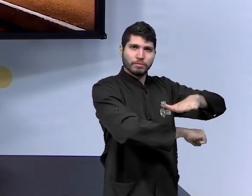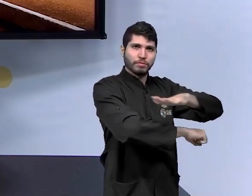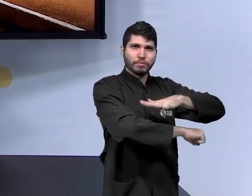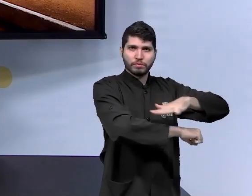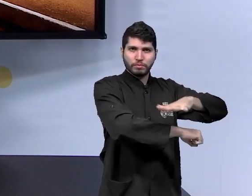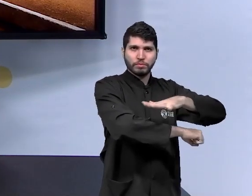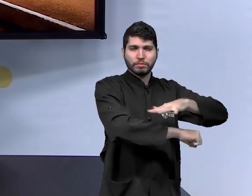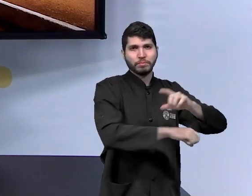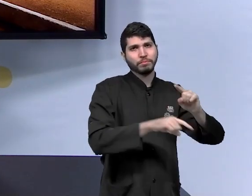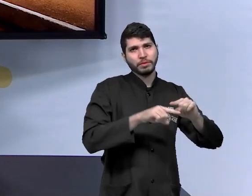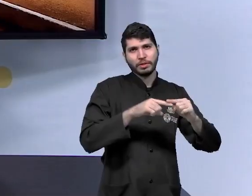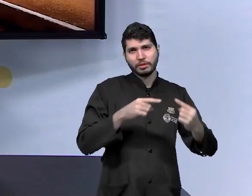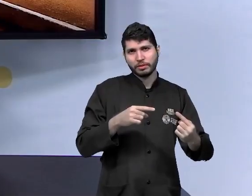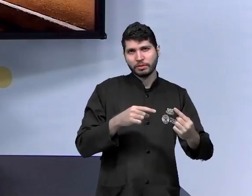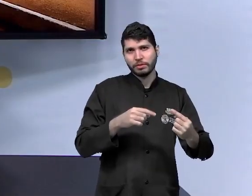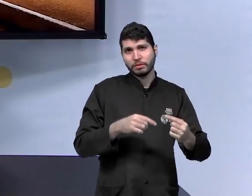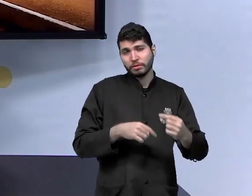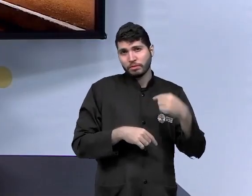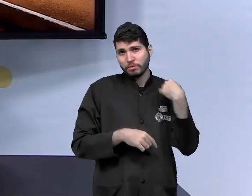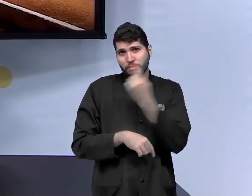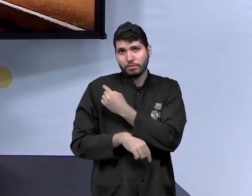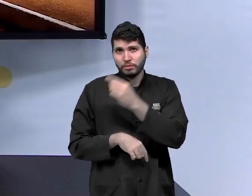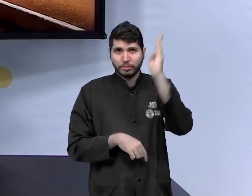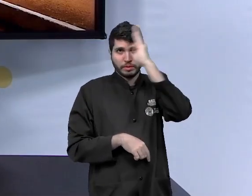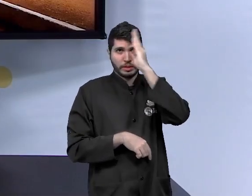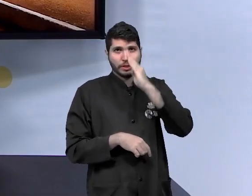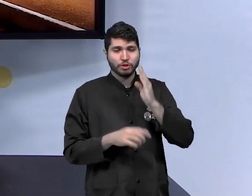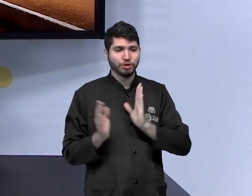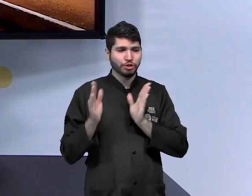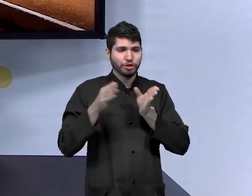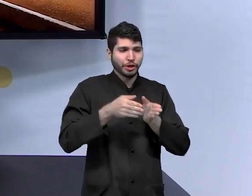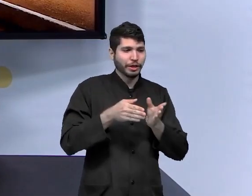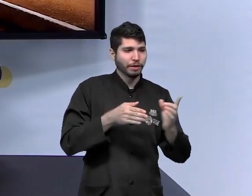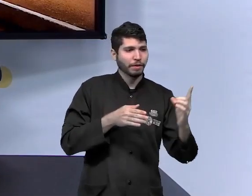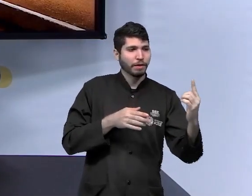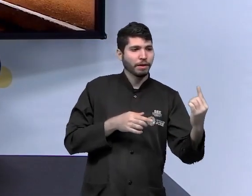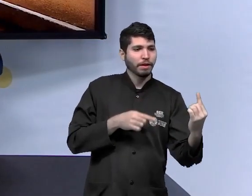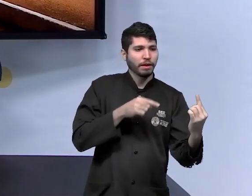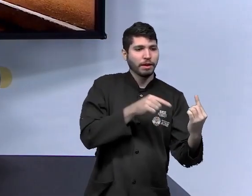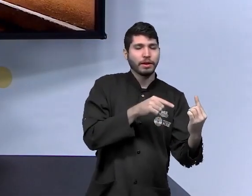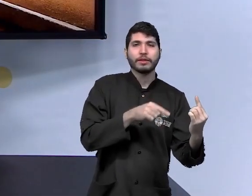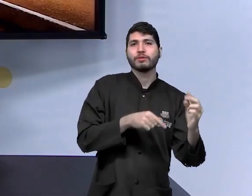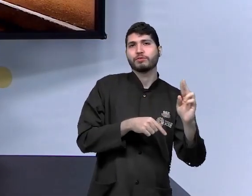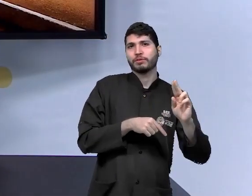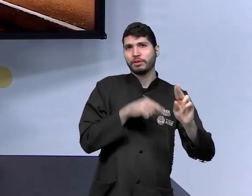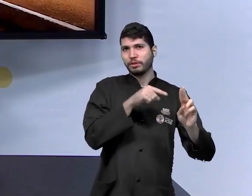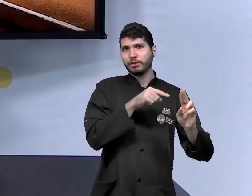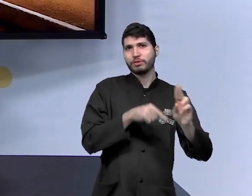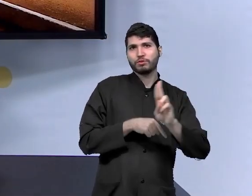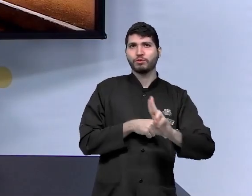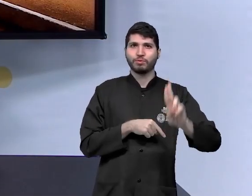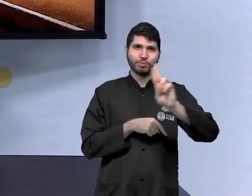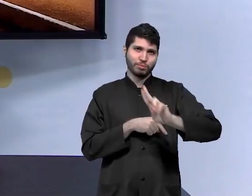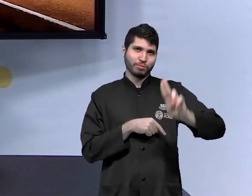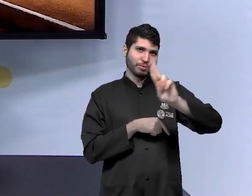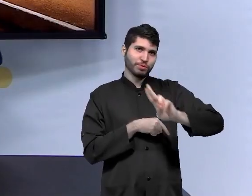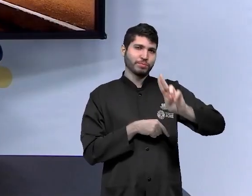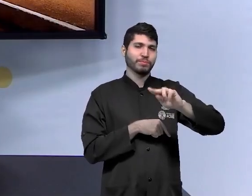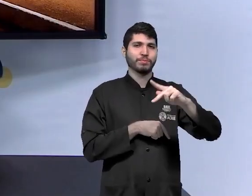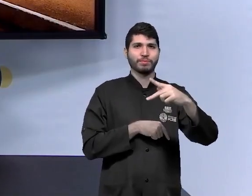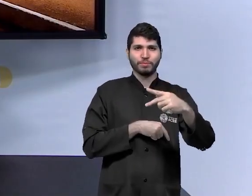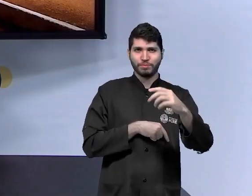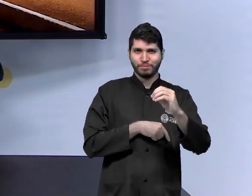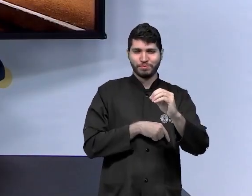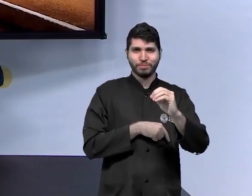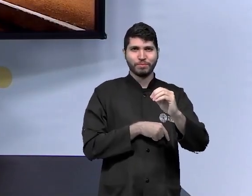falando conosco, para facilitar a compreensão, eles utilizam no portunhol. Já percebi isso. Entre eles conversam aquele espanhol